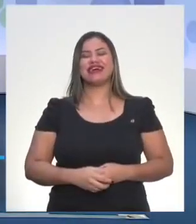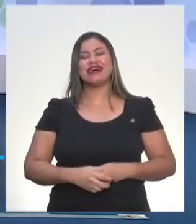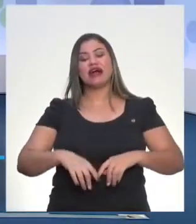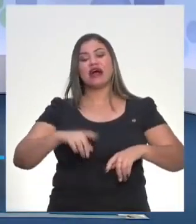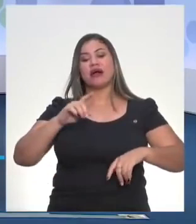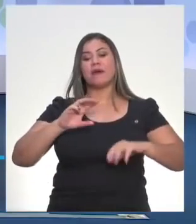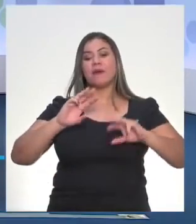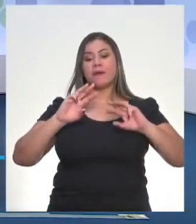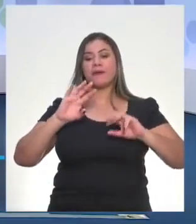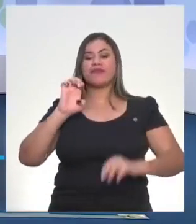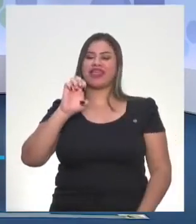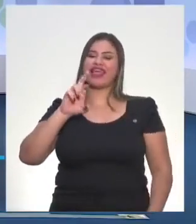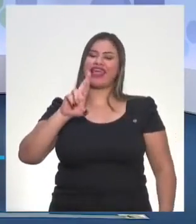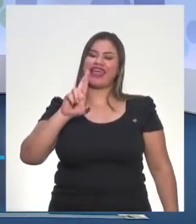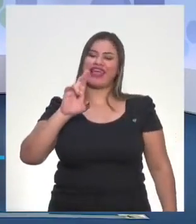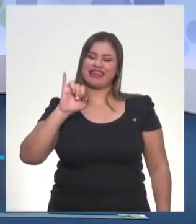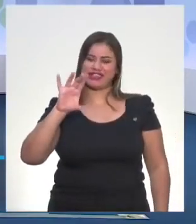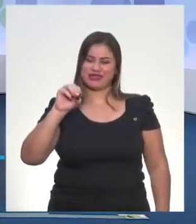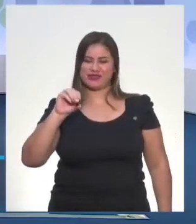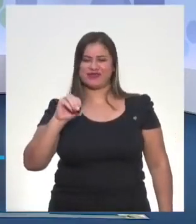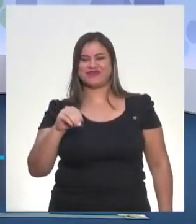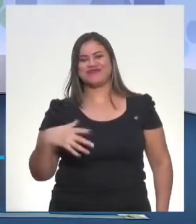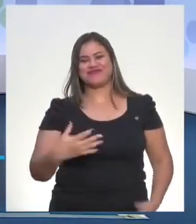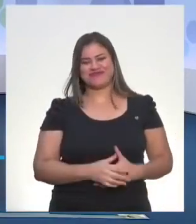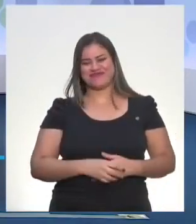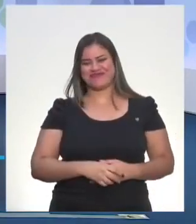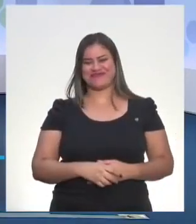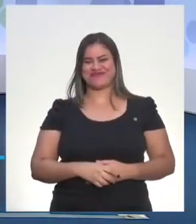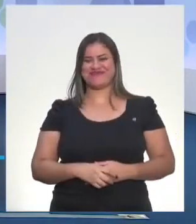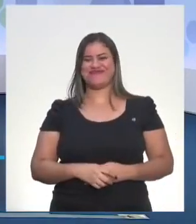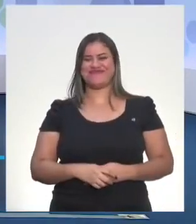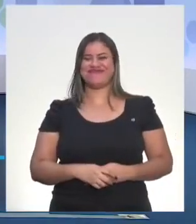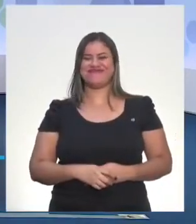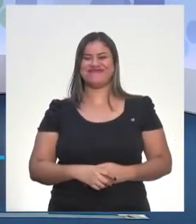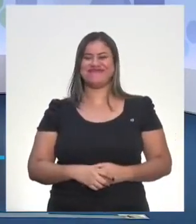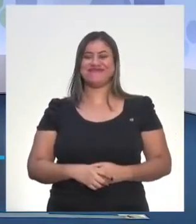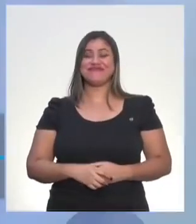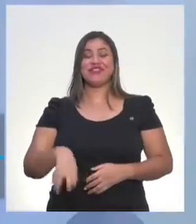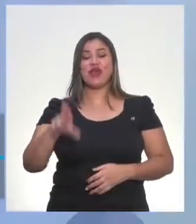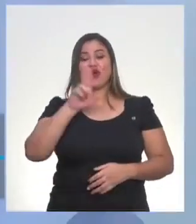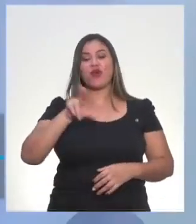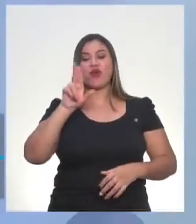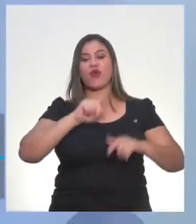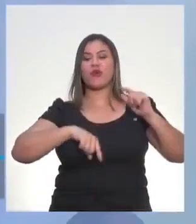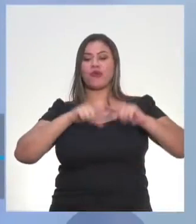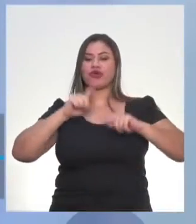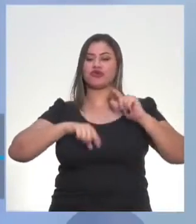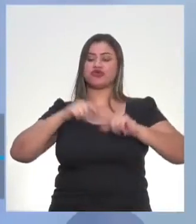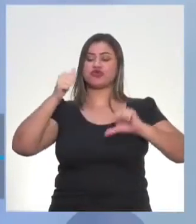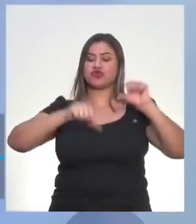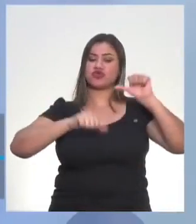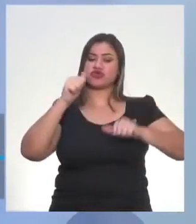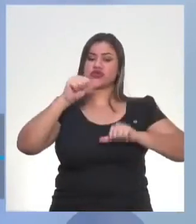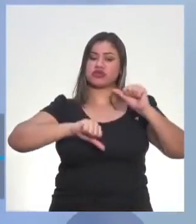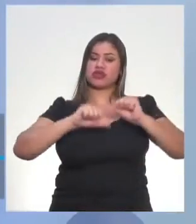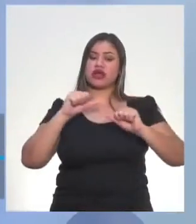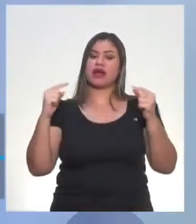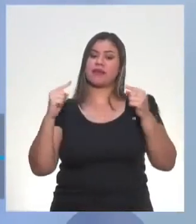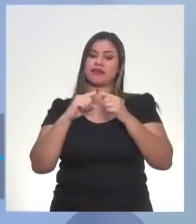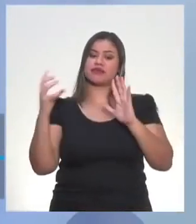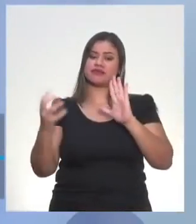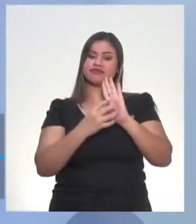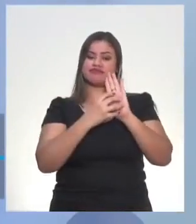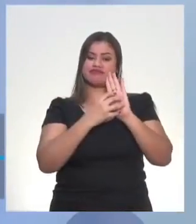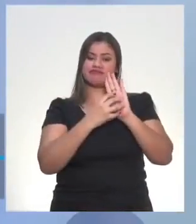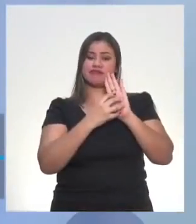produtos químicos... É Érico. Érico? Aí, beleza. Rápido aqui, hein? E o uso de produtos químicos agrícolas que geram menor impacto ambiental. Ele já nos